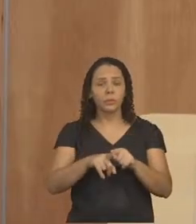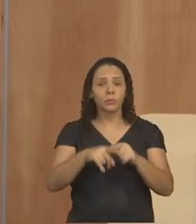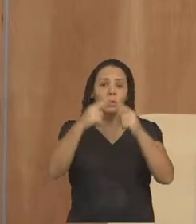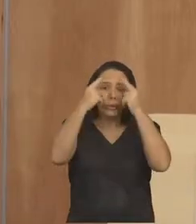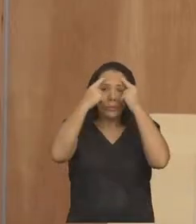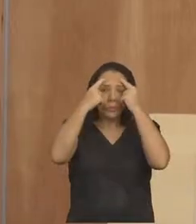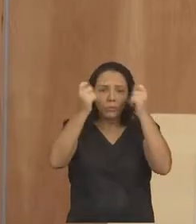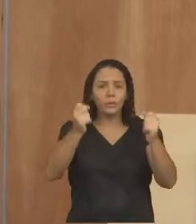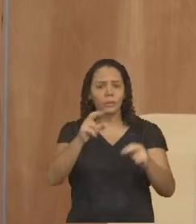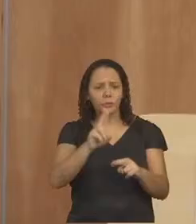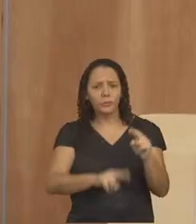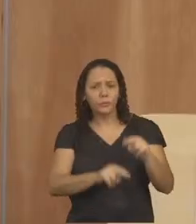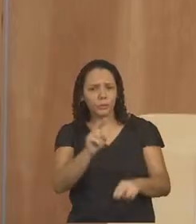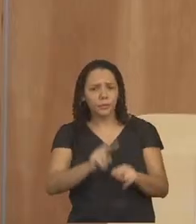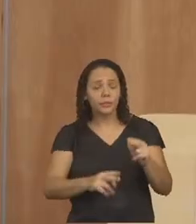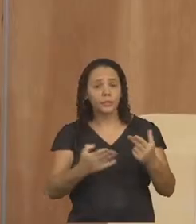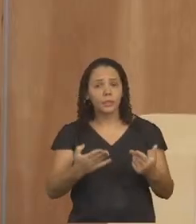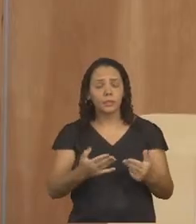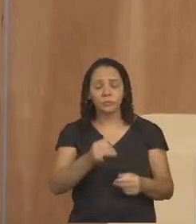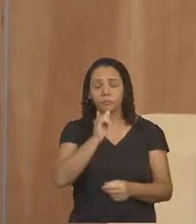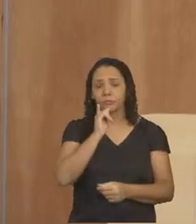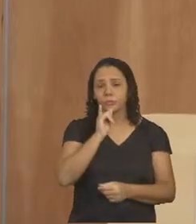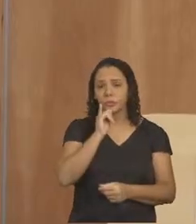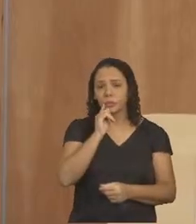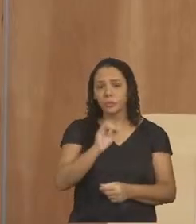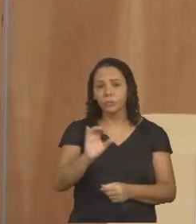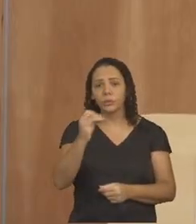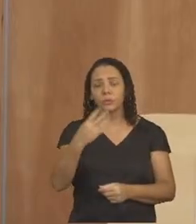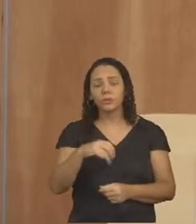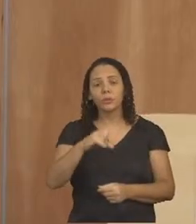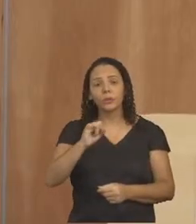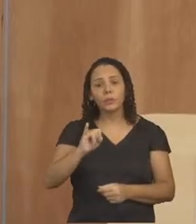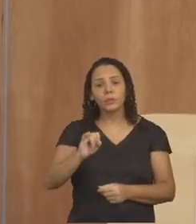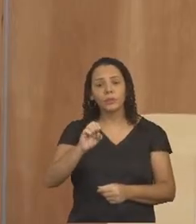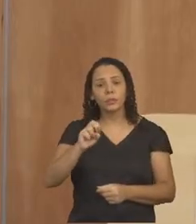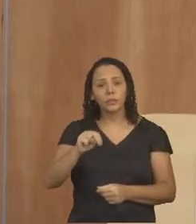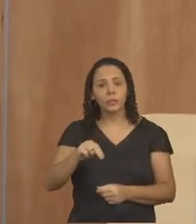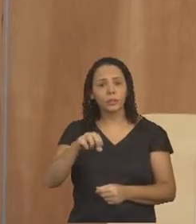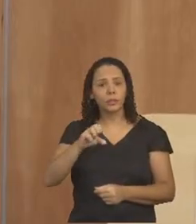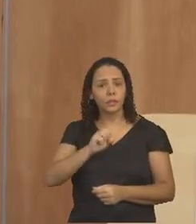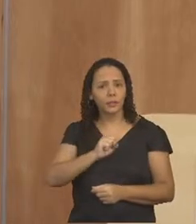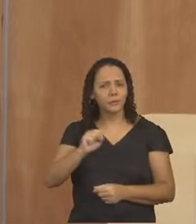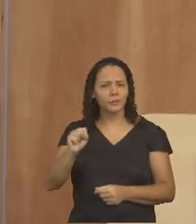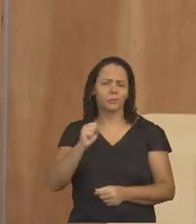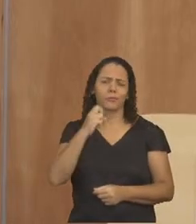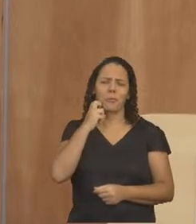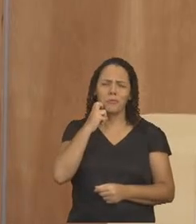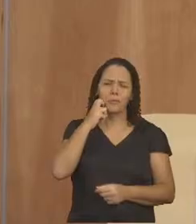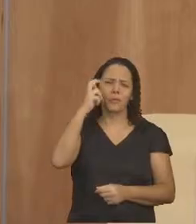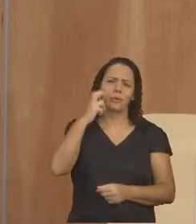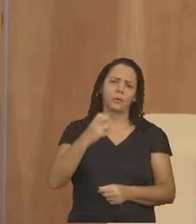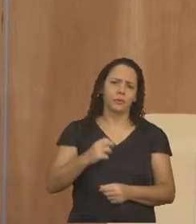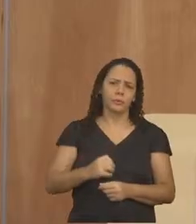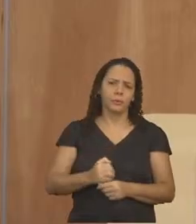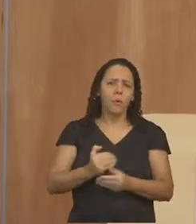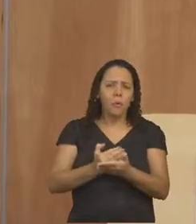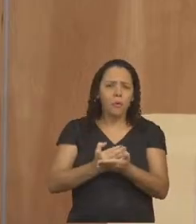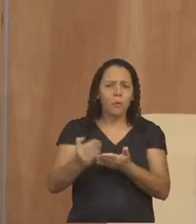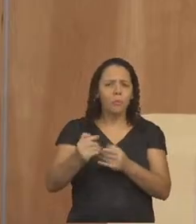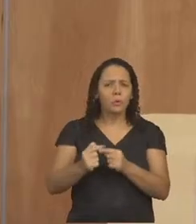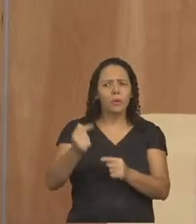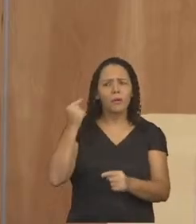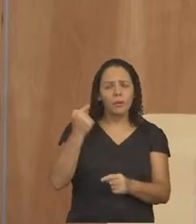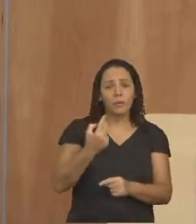patrimonial, não é? A exemplo agora do que está acontecendo no INSS, uma verdadeira vergonha que se iniciou lá em 2019,